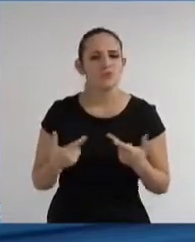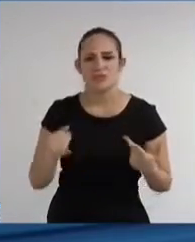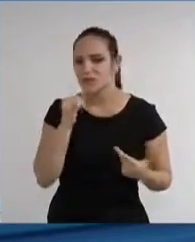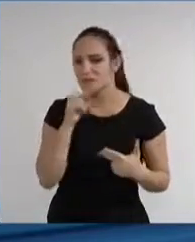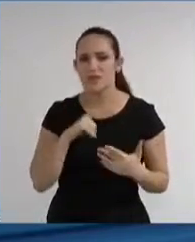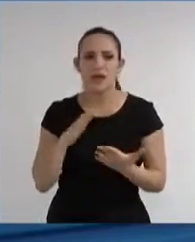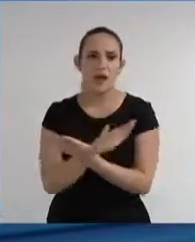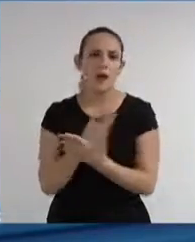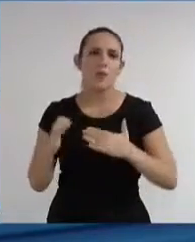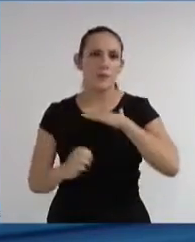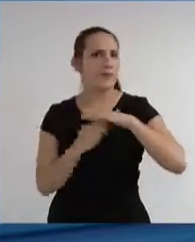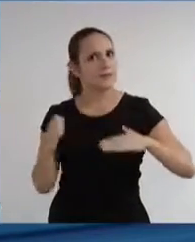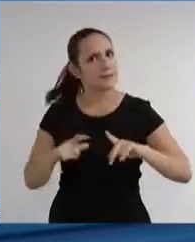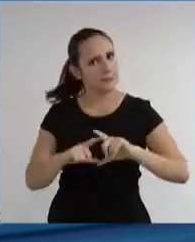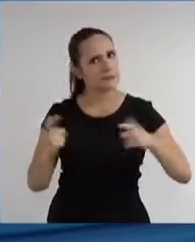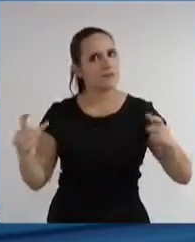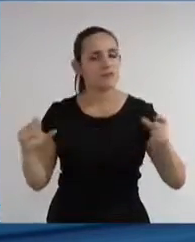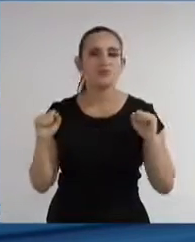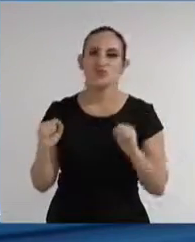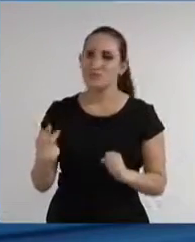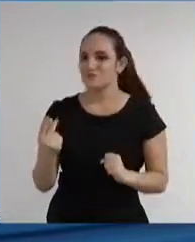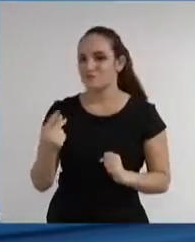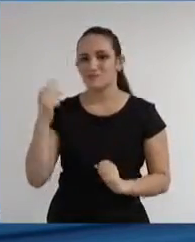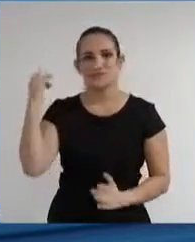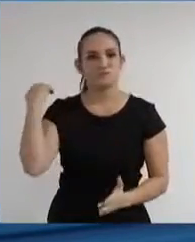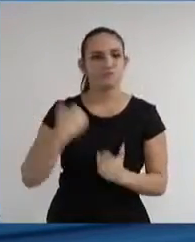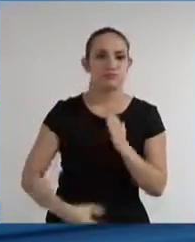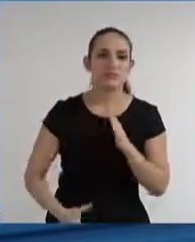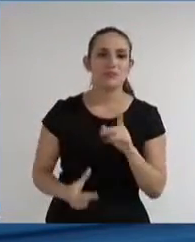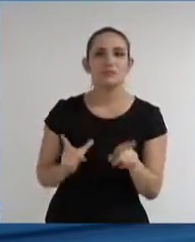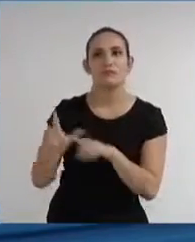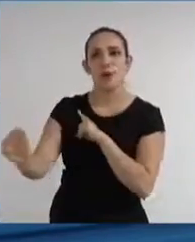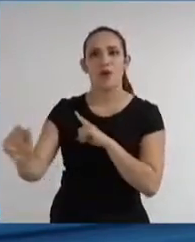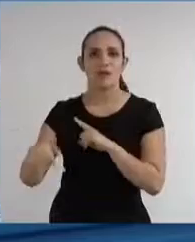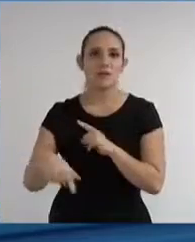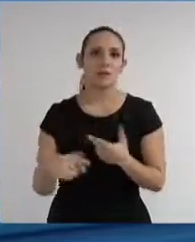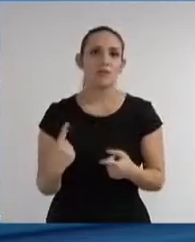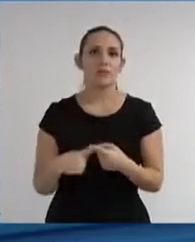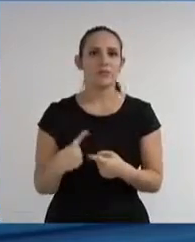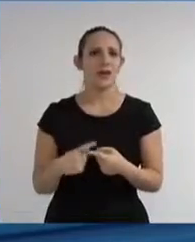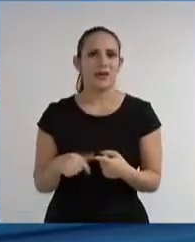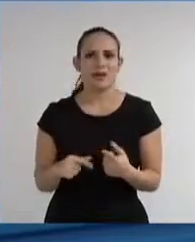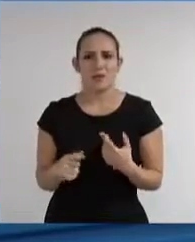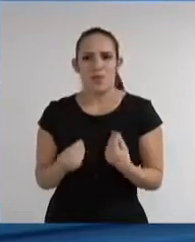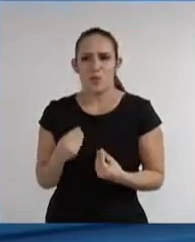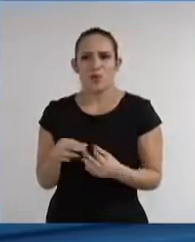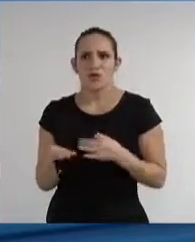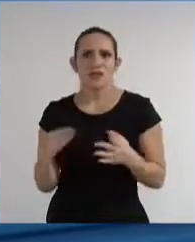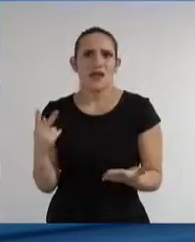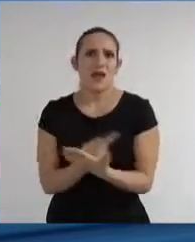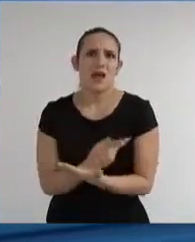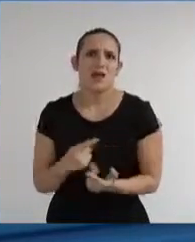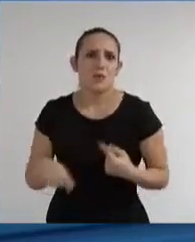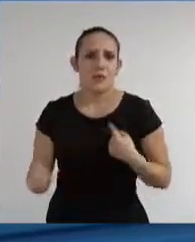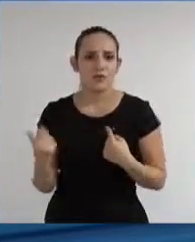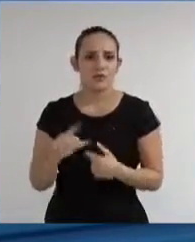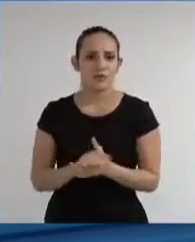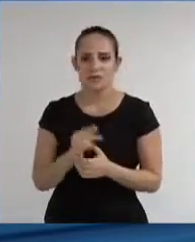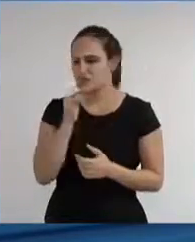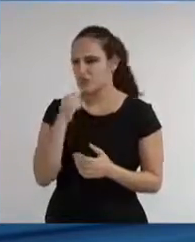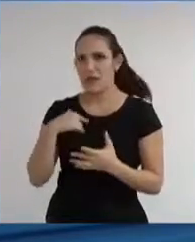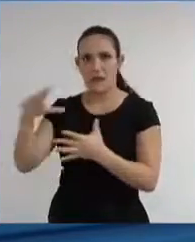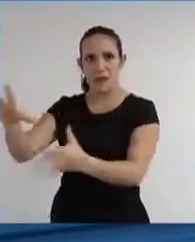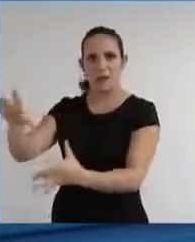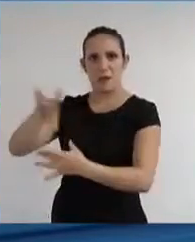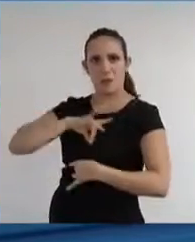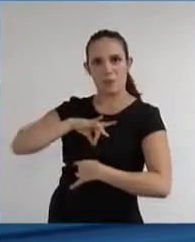temos aqui do setor poderiam até ir embora daqui, né, no sentido de que, é como você falou, a realidade de São Paulo, e que não